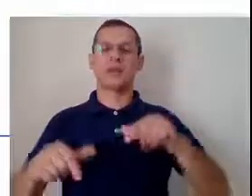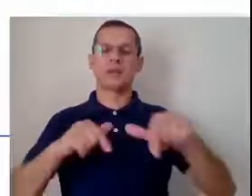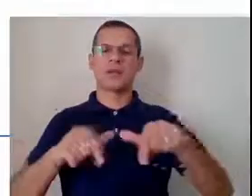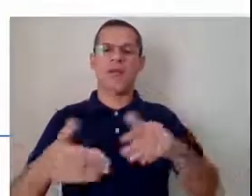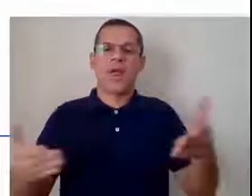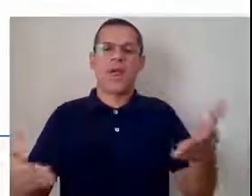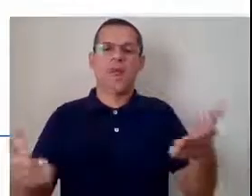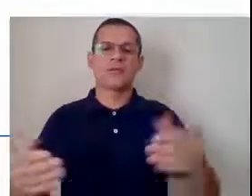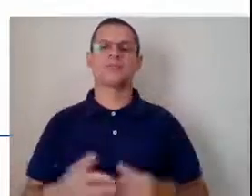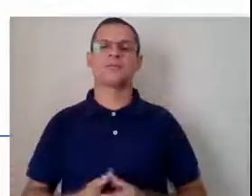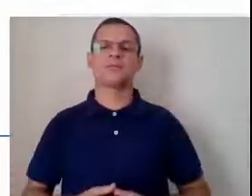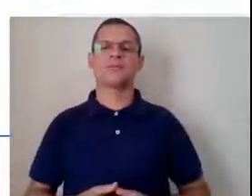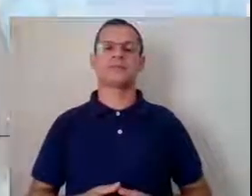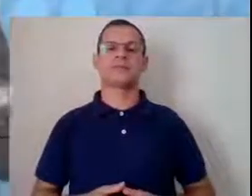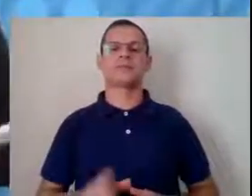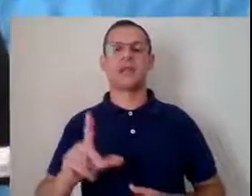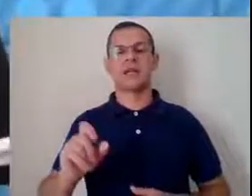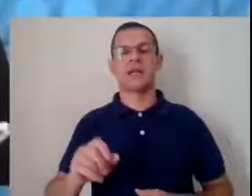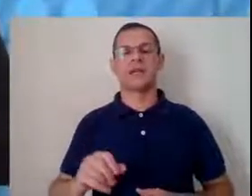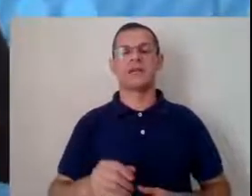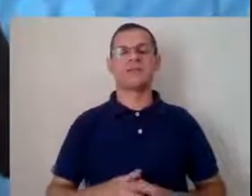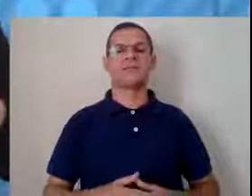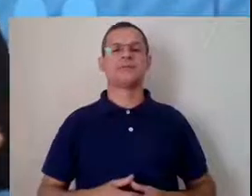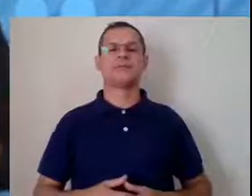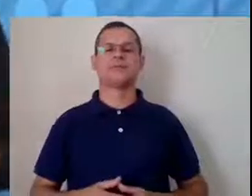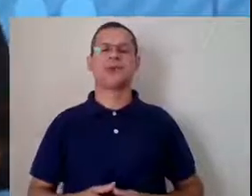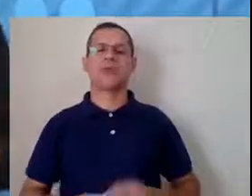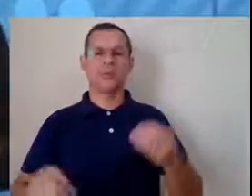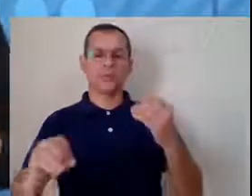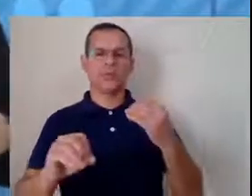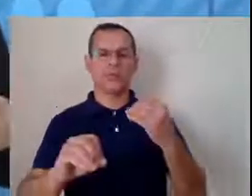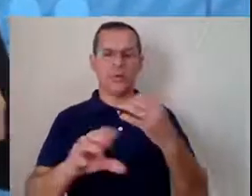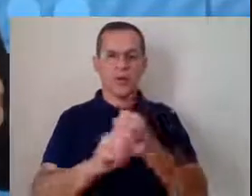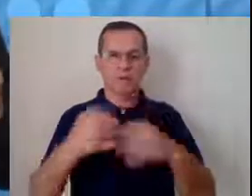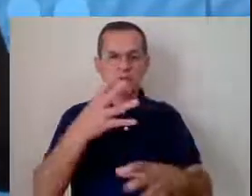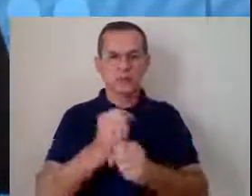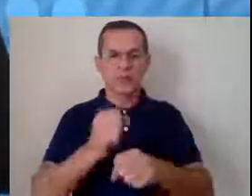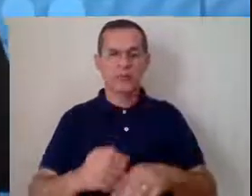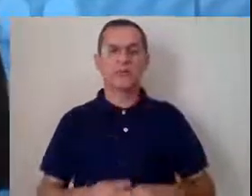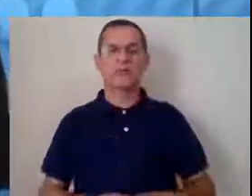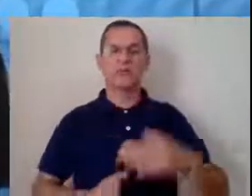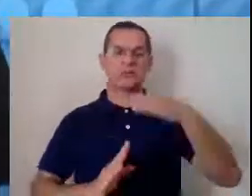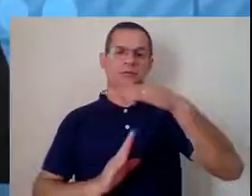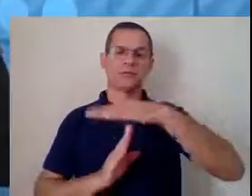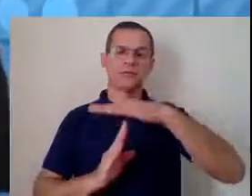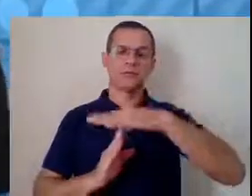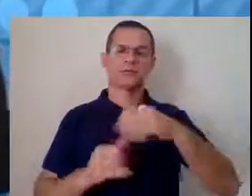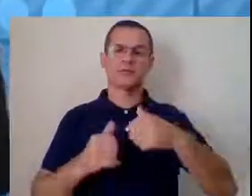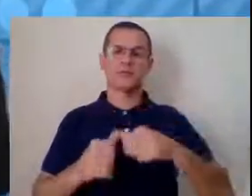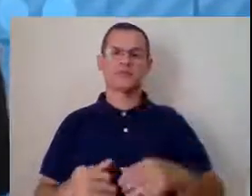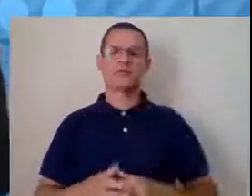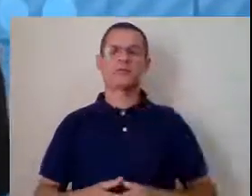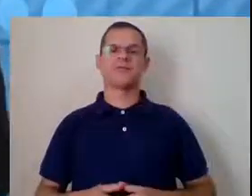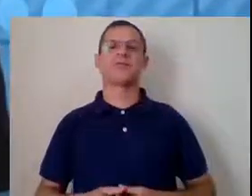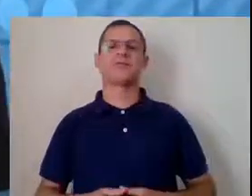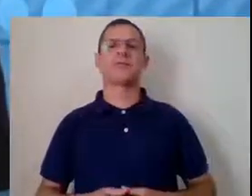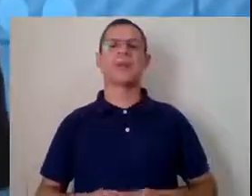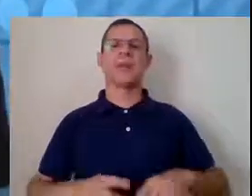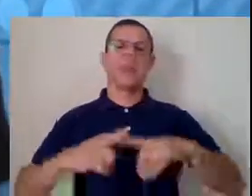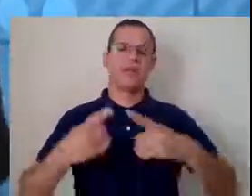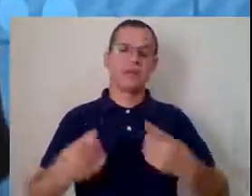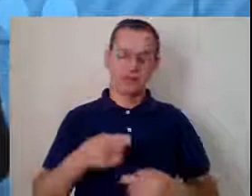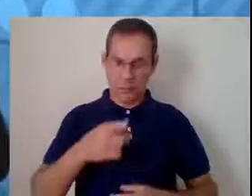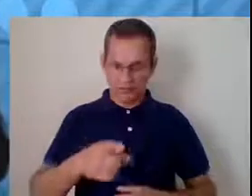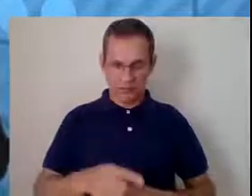trabalhar agora são com aquelas operações, os intervalos, essa parte é muito mais